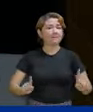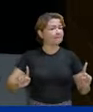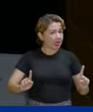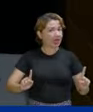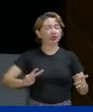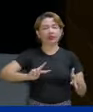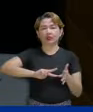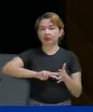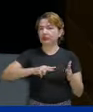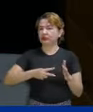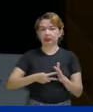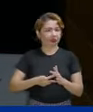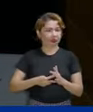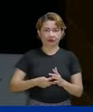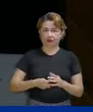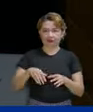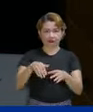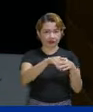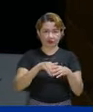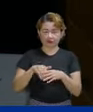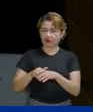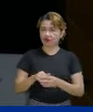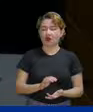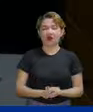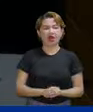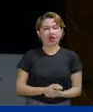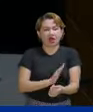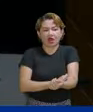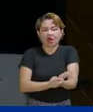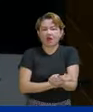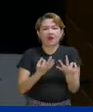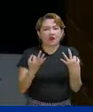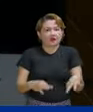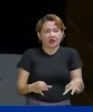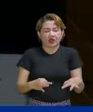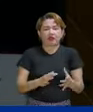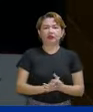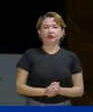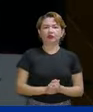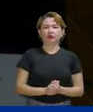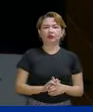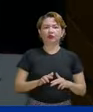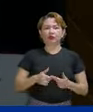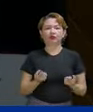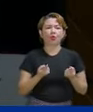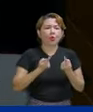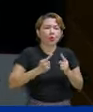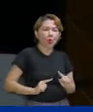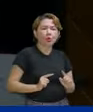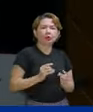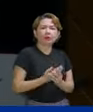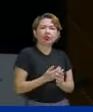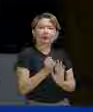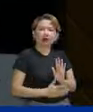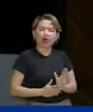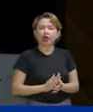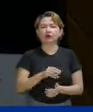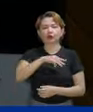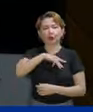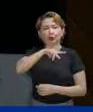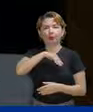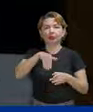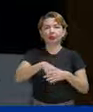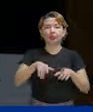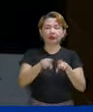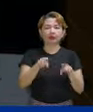não significa que o acordo contenha vícios formais que justifiquem a oposição de embargos. O Ministério Público Eleitoral afirmou